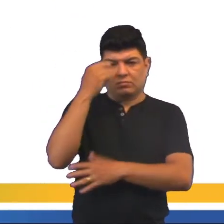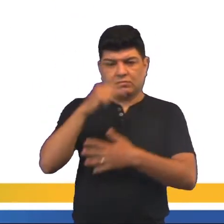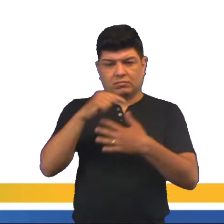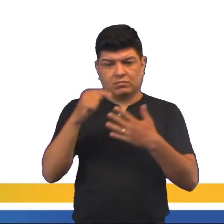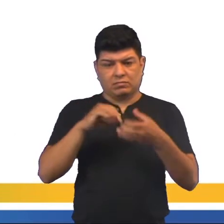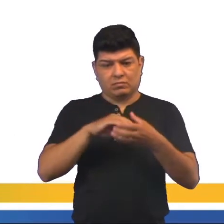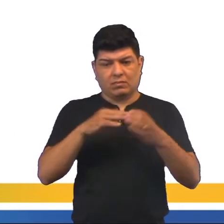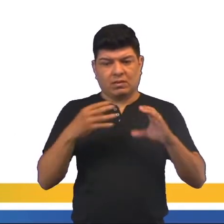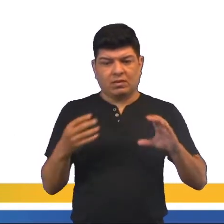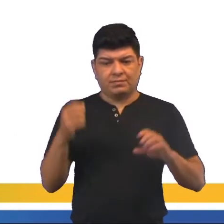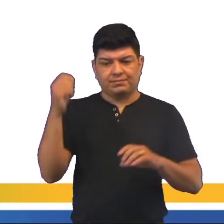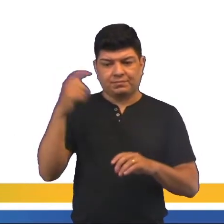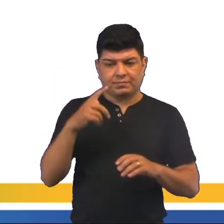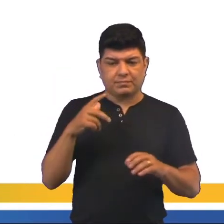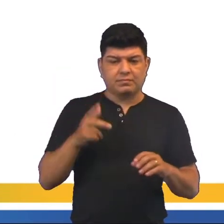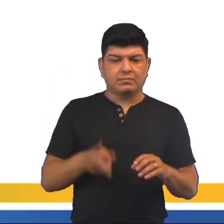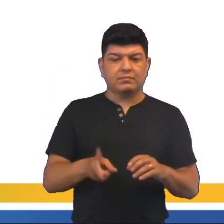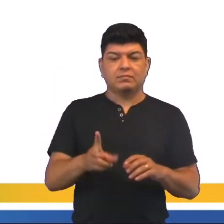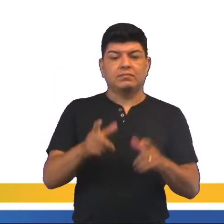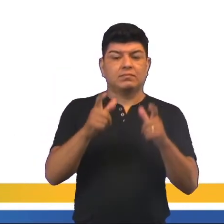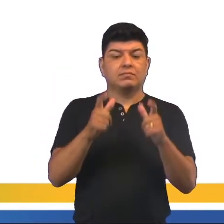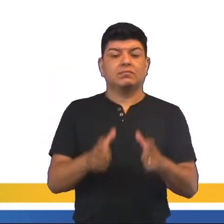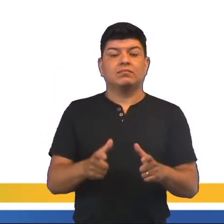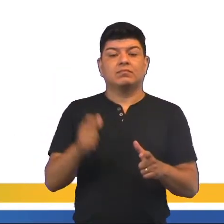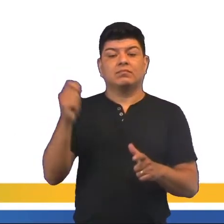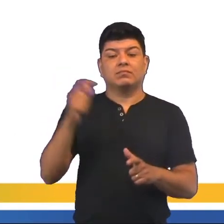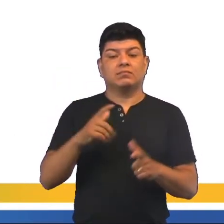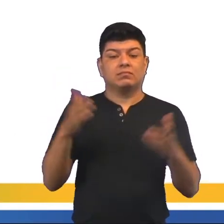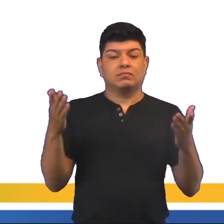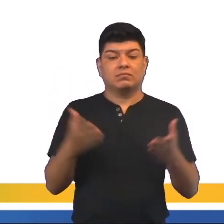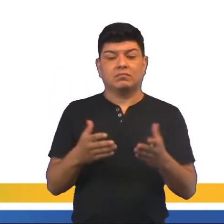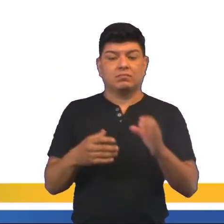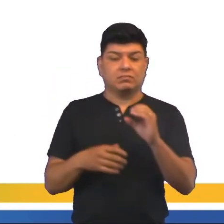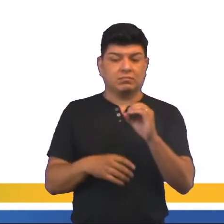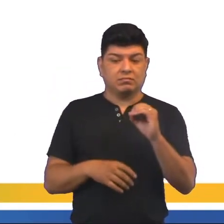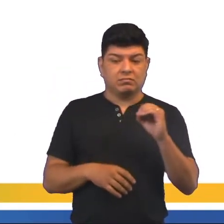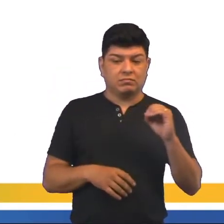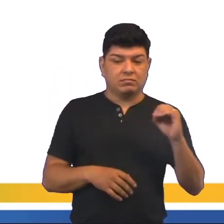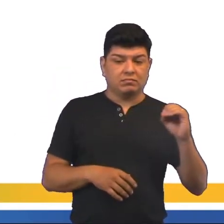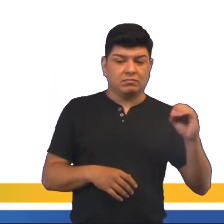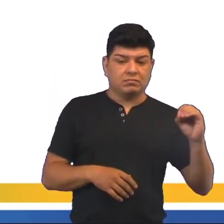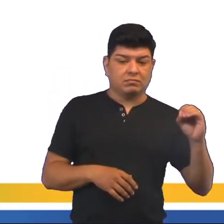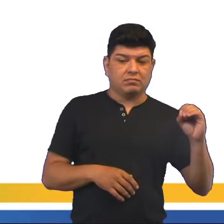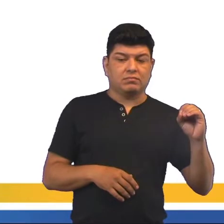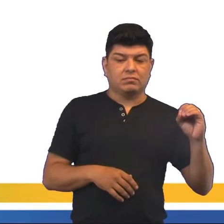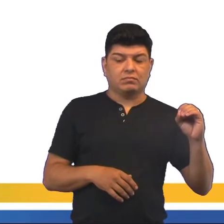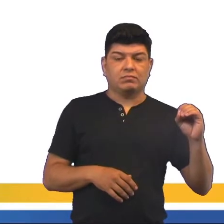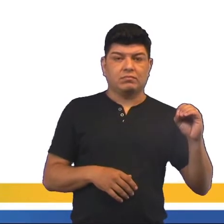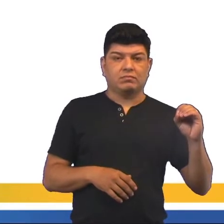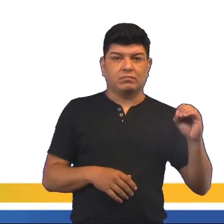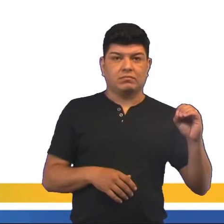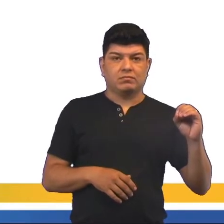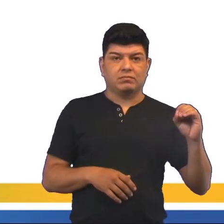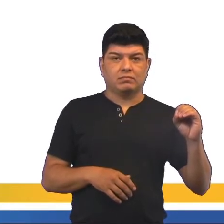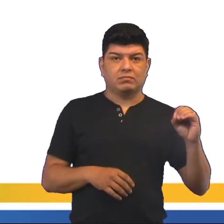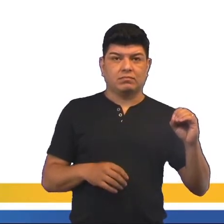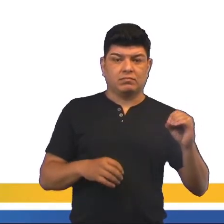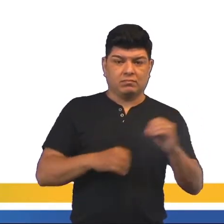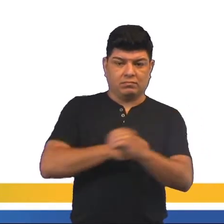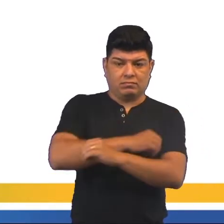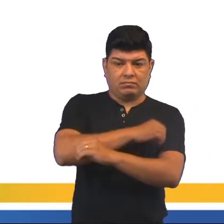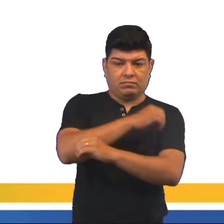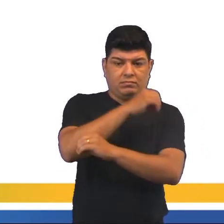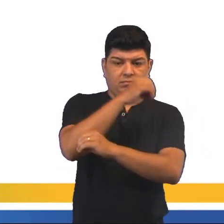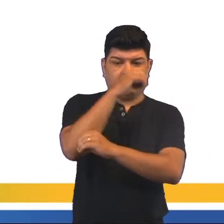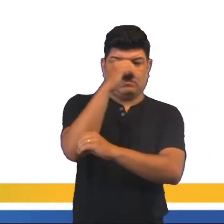propriedades características da luz se mantêm, onde está o sol agora? Ele está do lado oposto, no oeste. Ó, né? Ele nasceu do